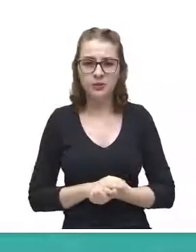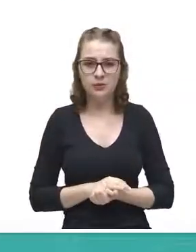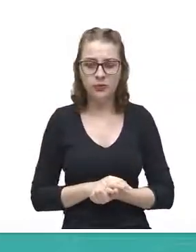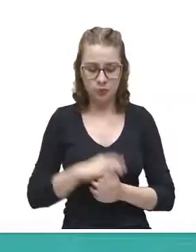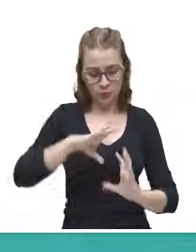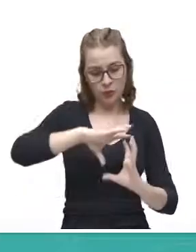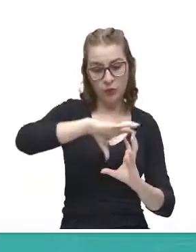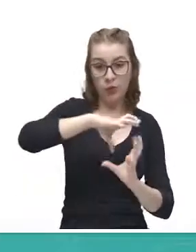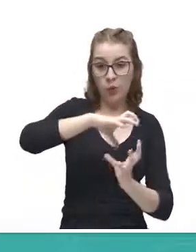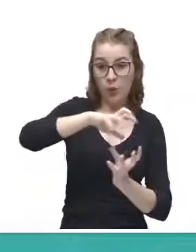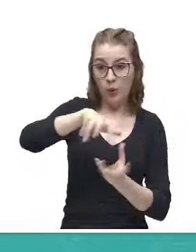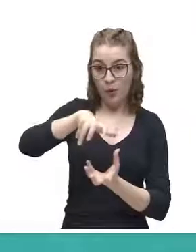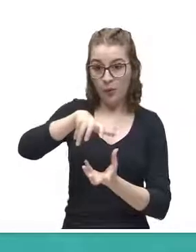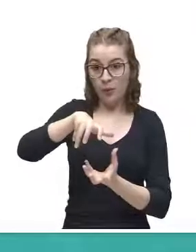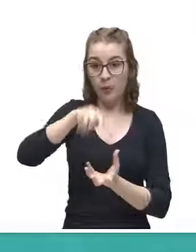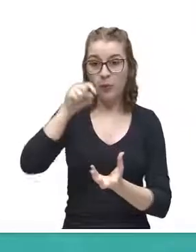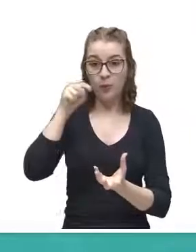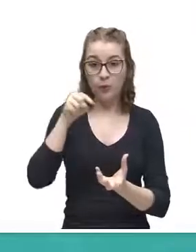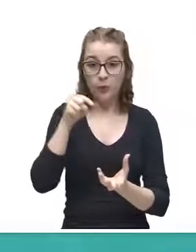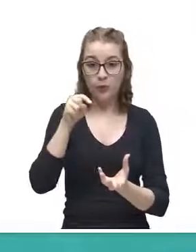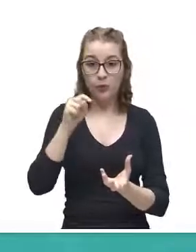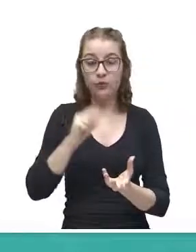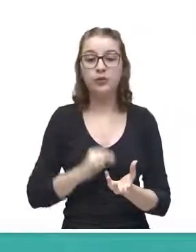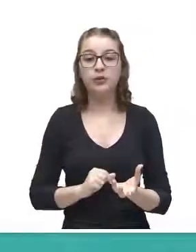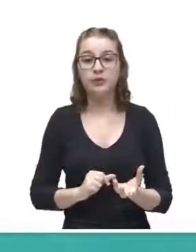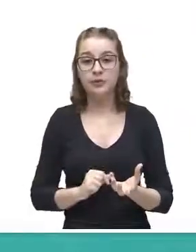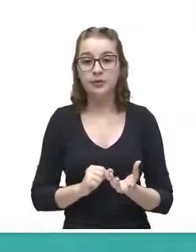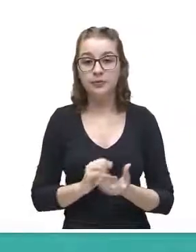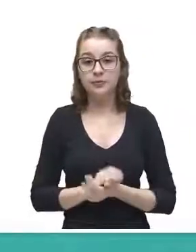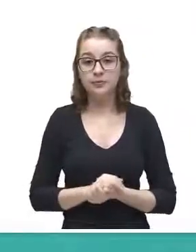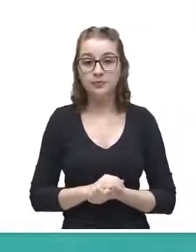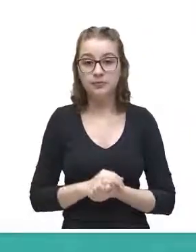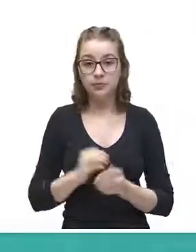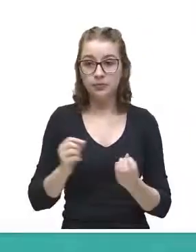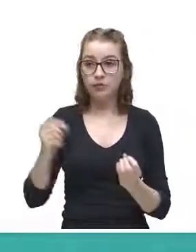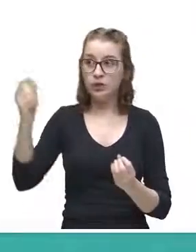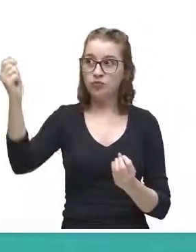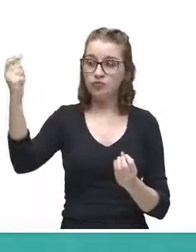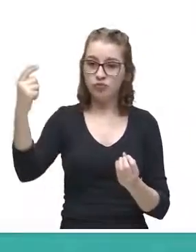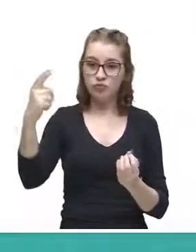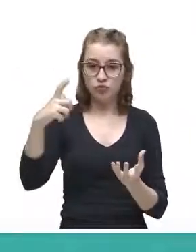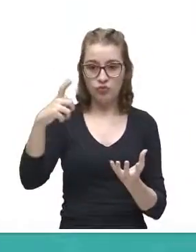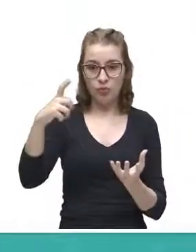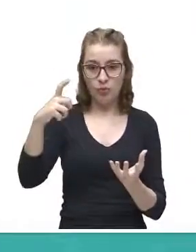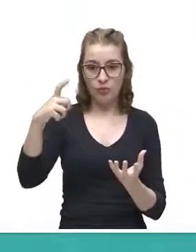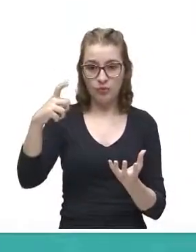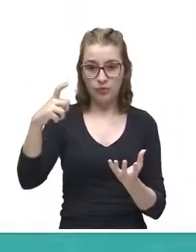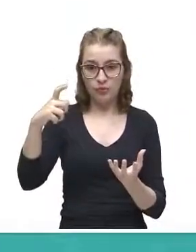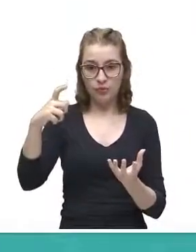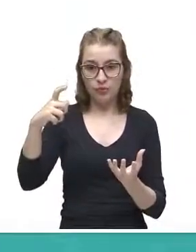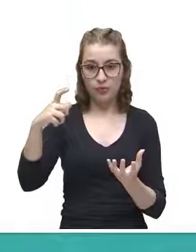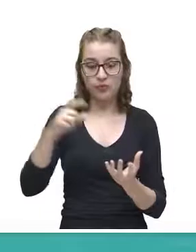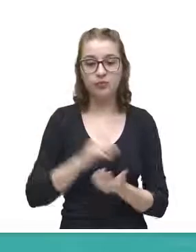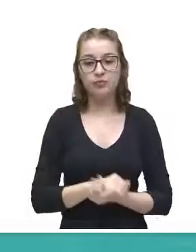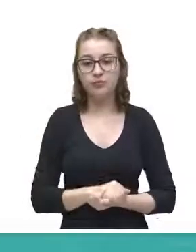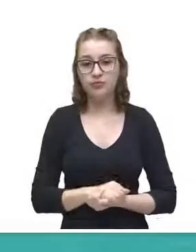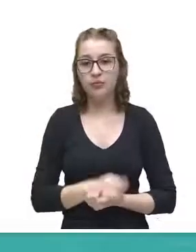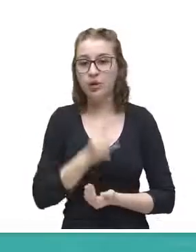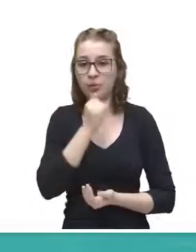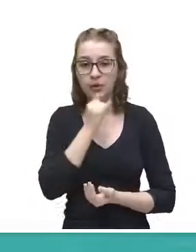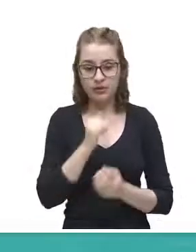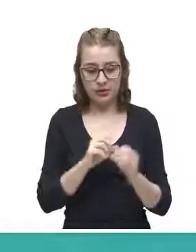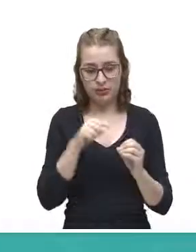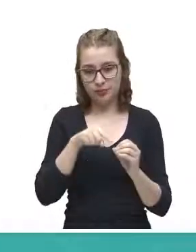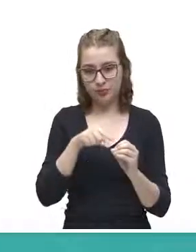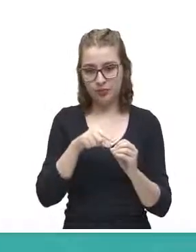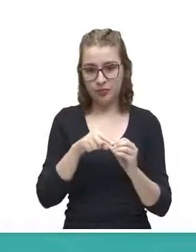planeta Terra, ele vai estar voltado ao quê? Para o Sol, Então, tem uma parte do nosso planeta,